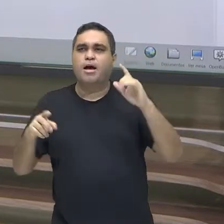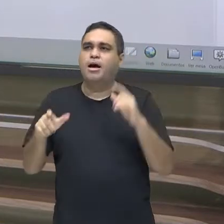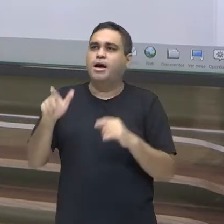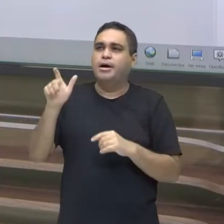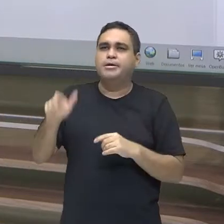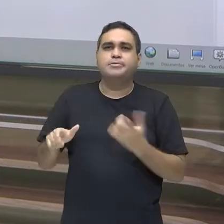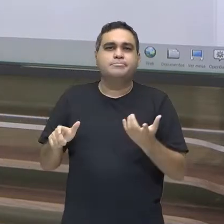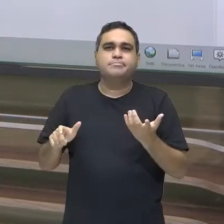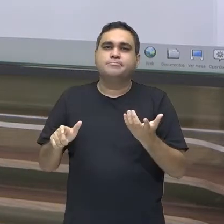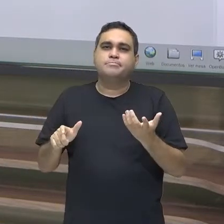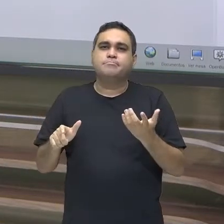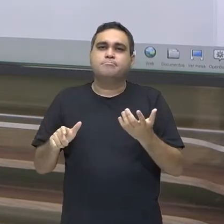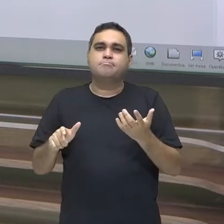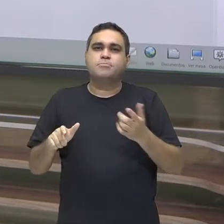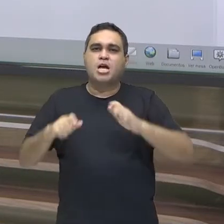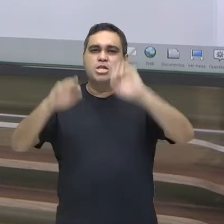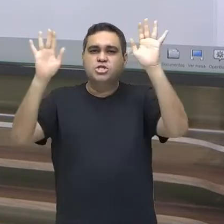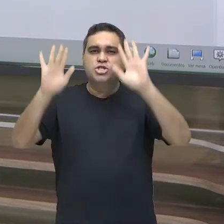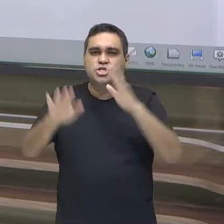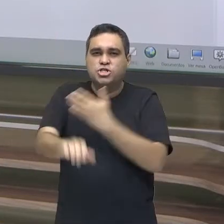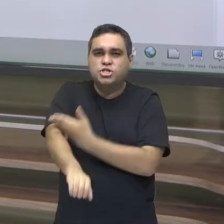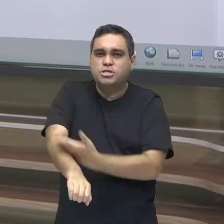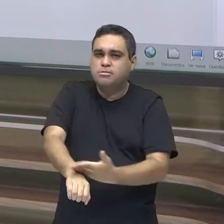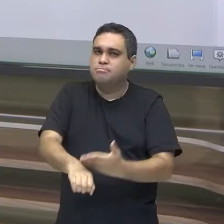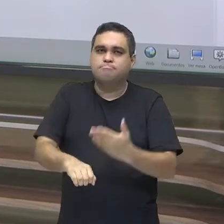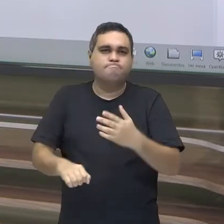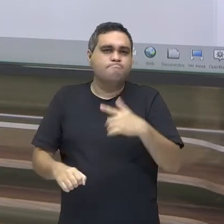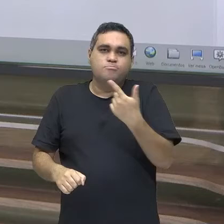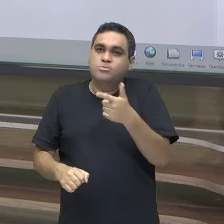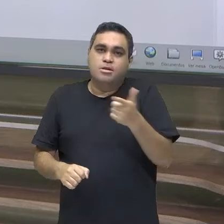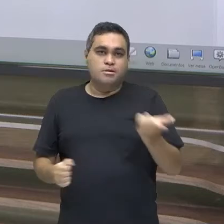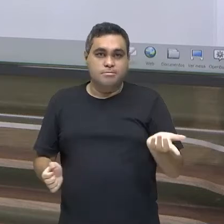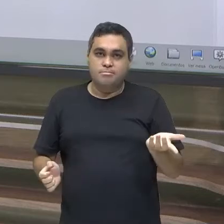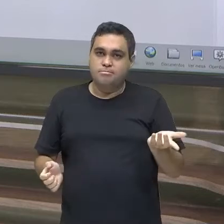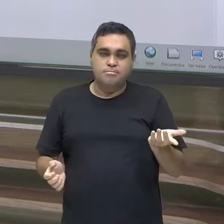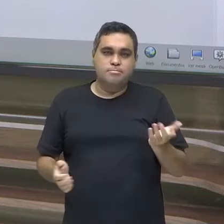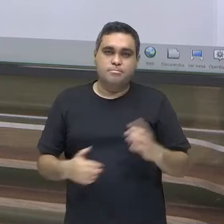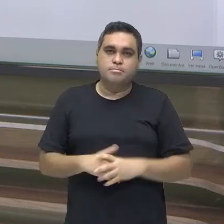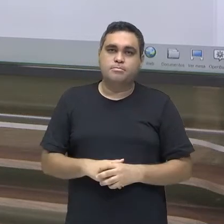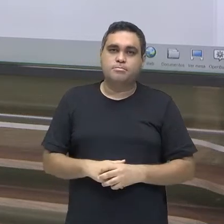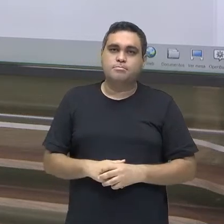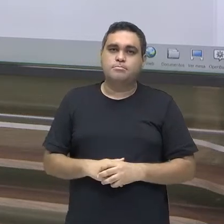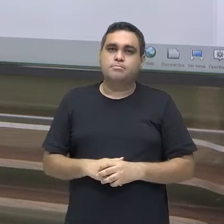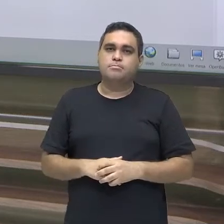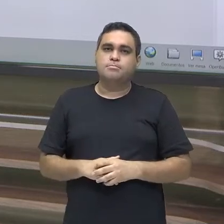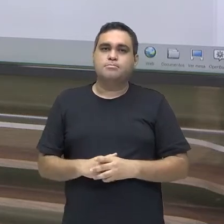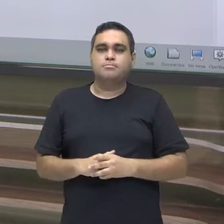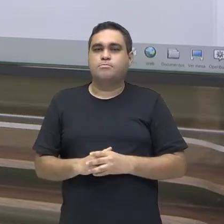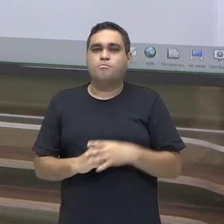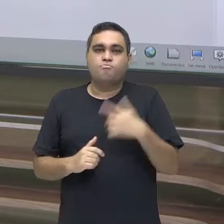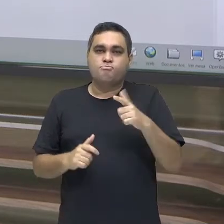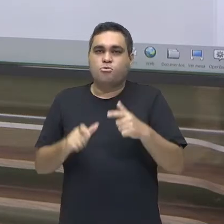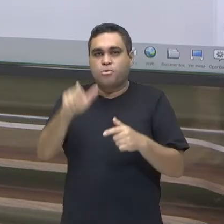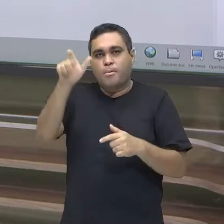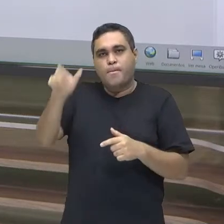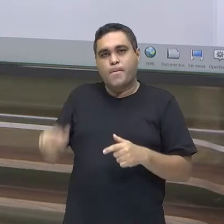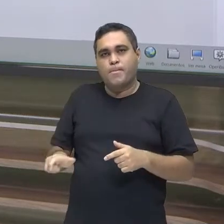gear. Não existe, pelo menos do ponto de vista material, né? Do ponto de vista linguístico, não existe um ser